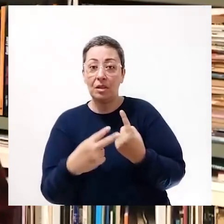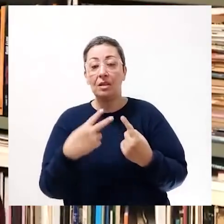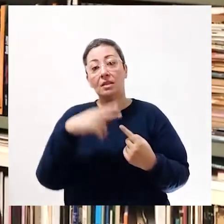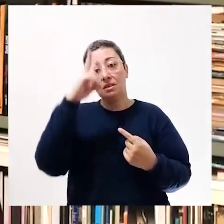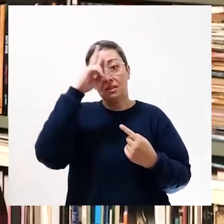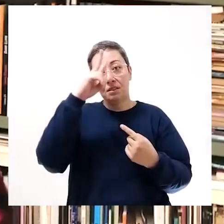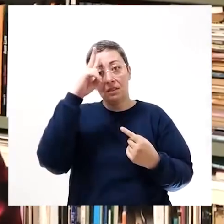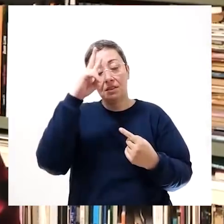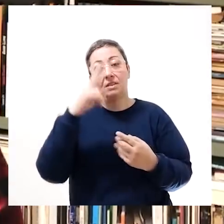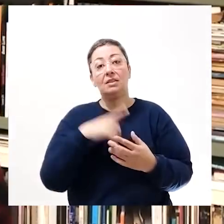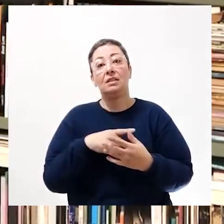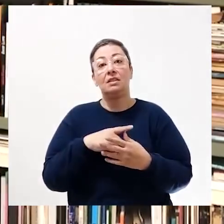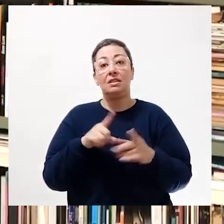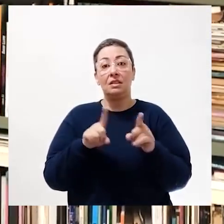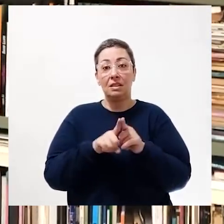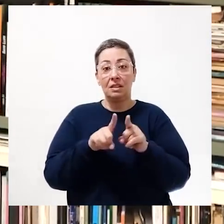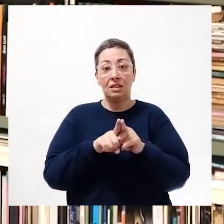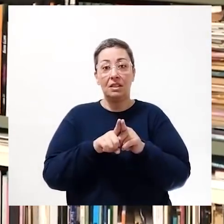perspectiva, história